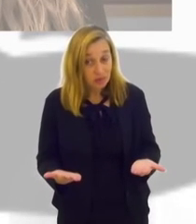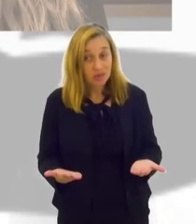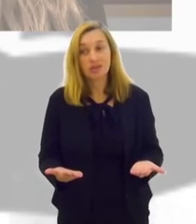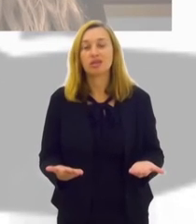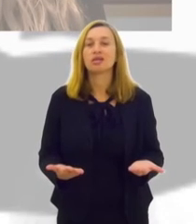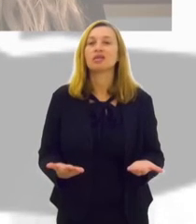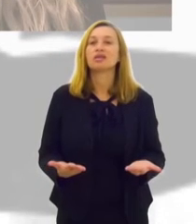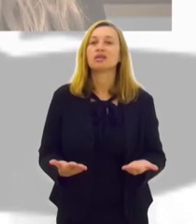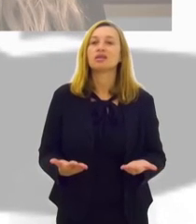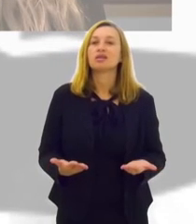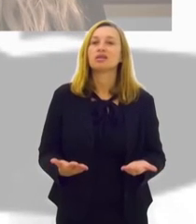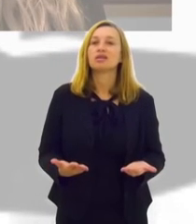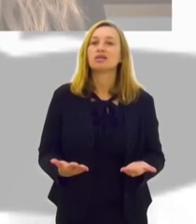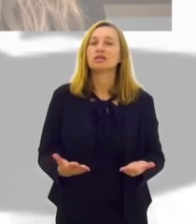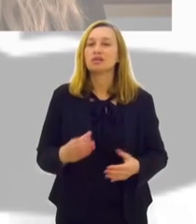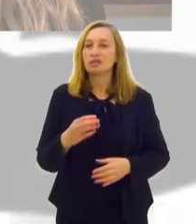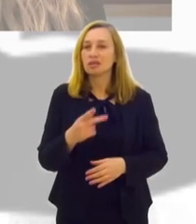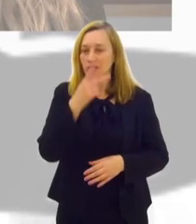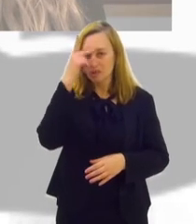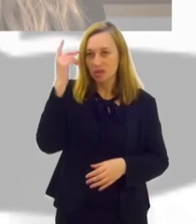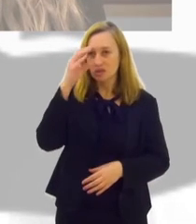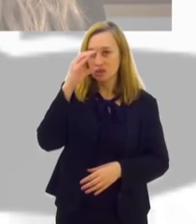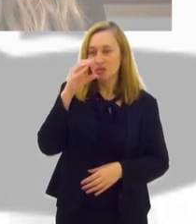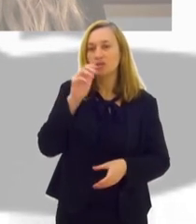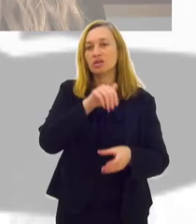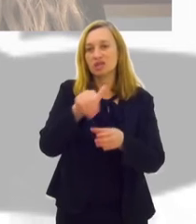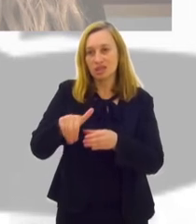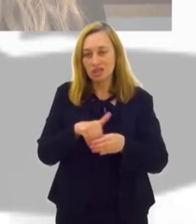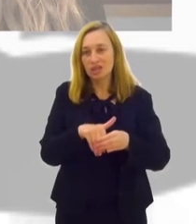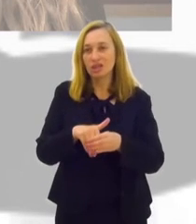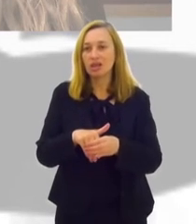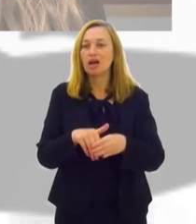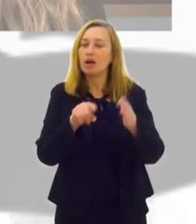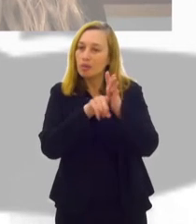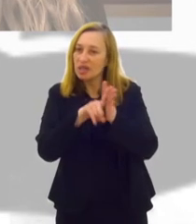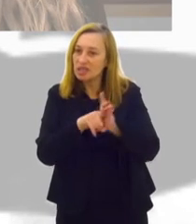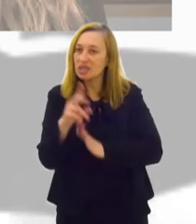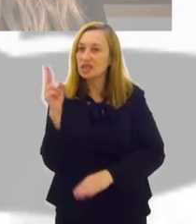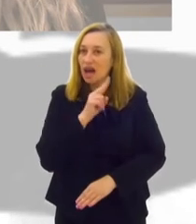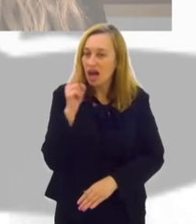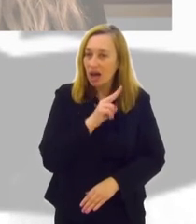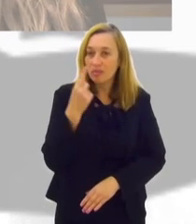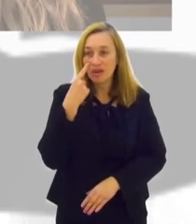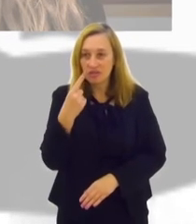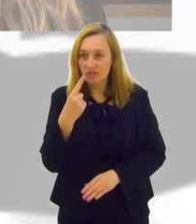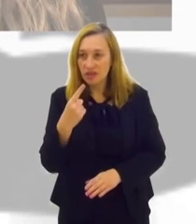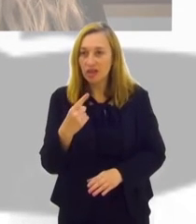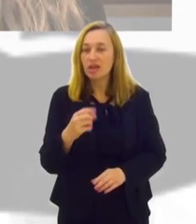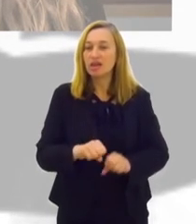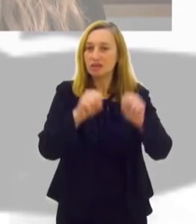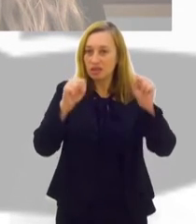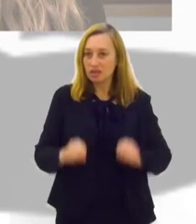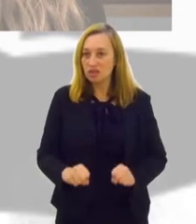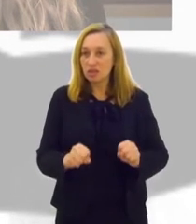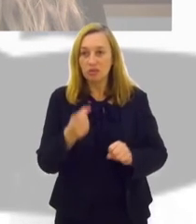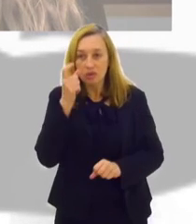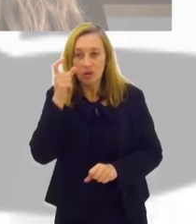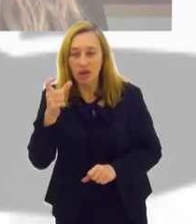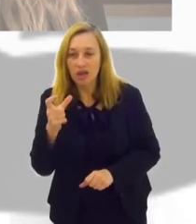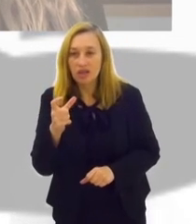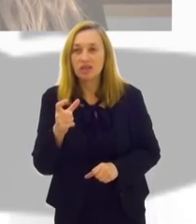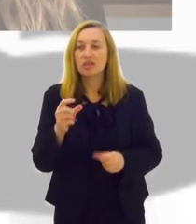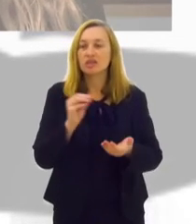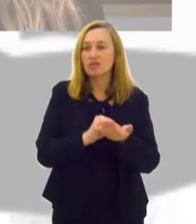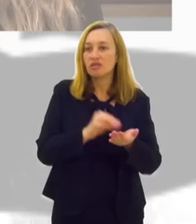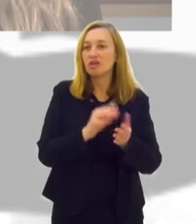se o nosso cidadão fizer uma pesquisa rápida na internet, né, já vai jogar esse nome, Sistema de Alerta